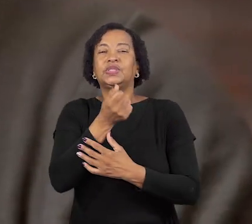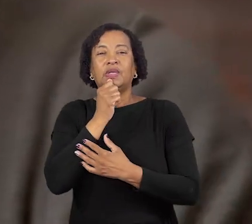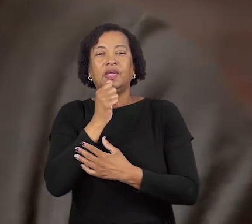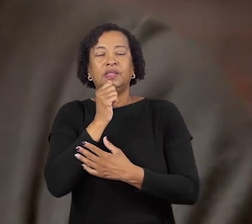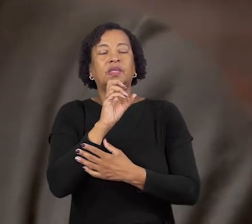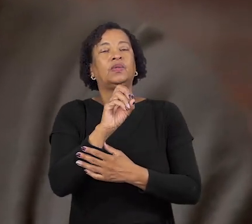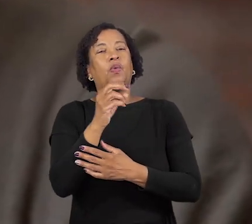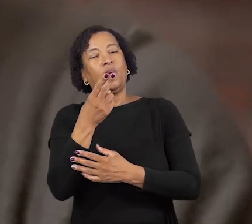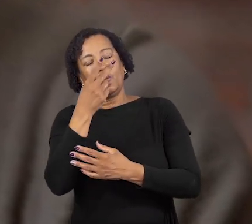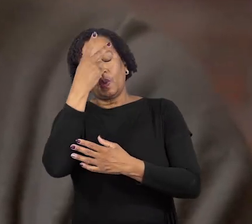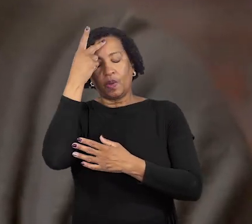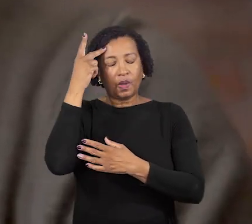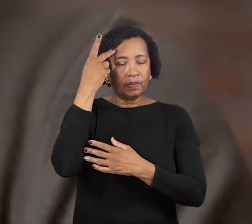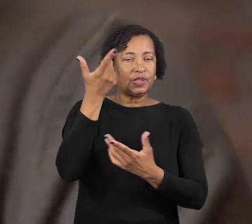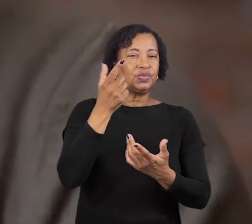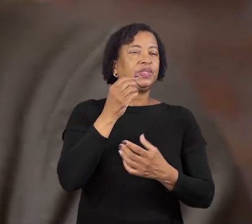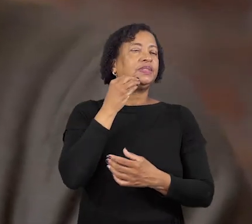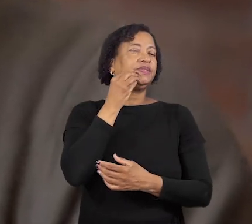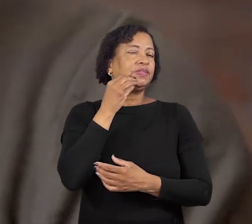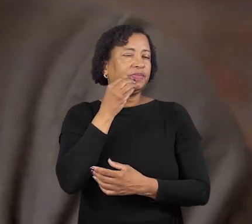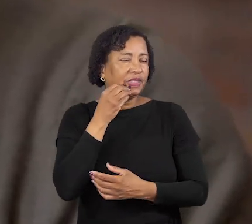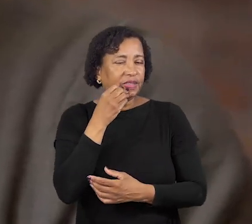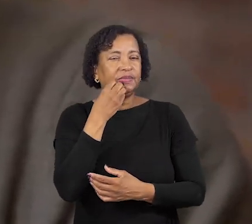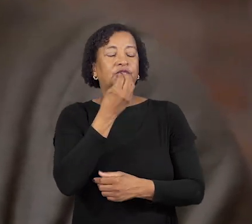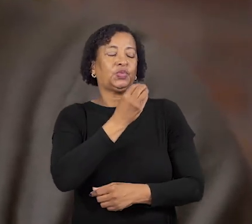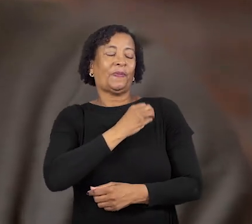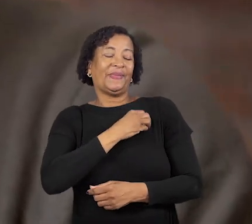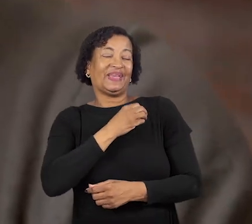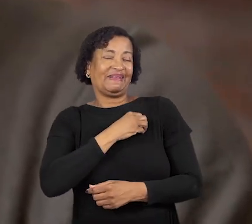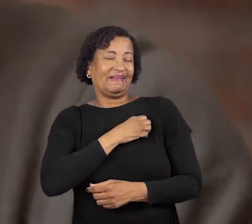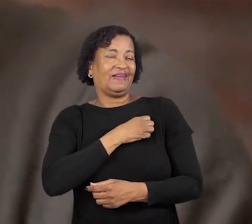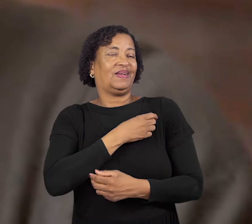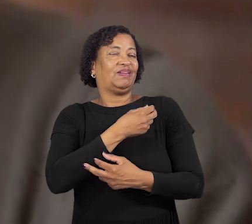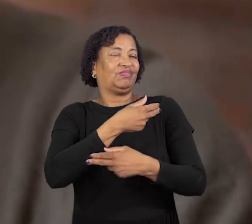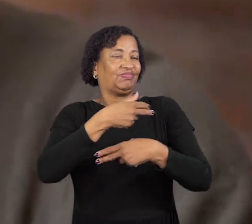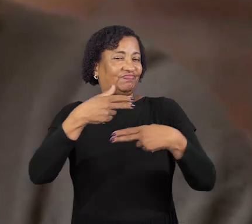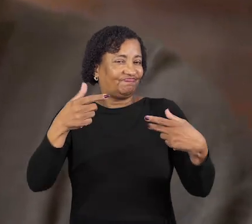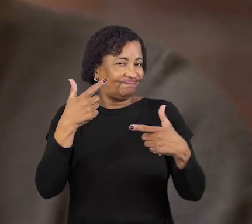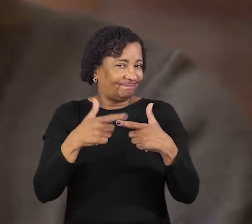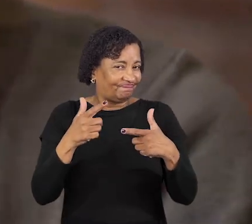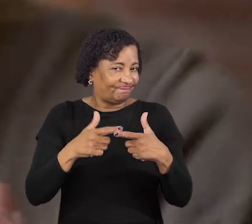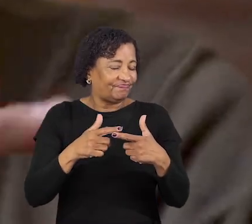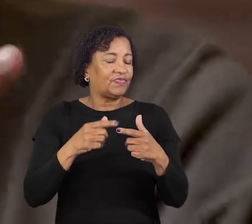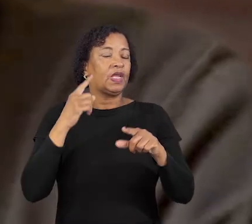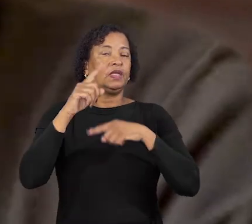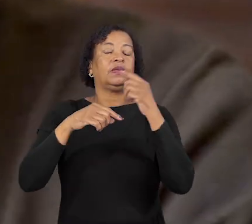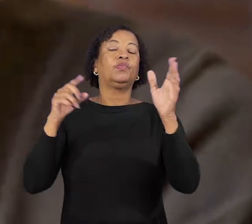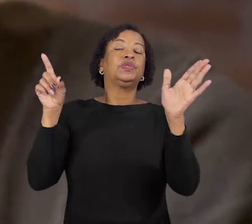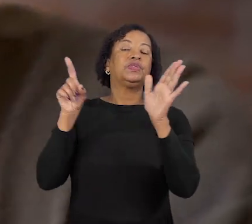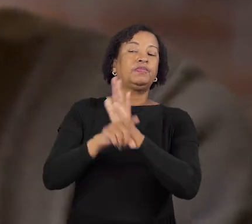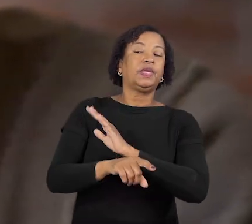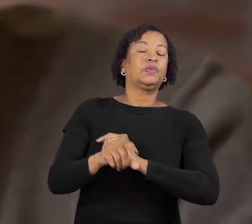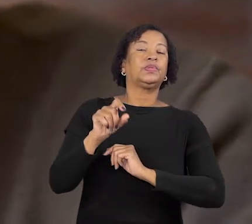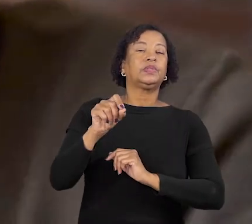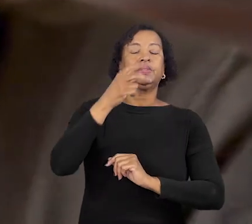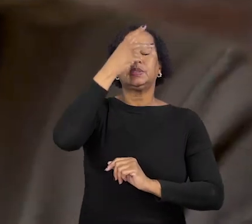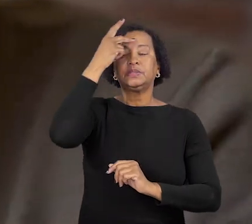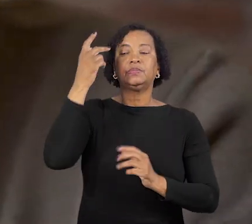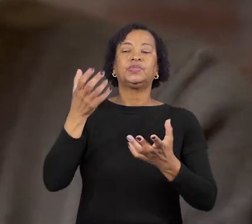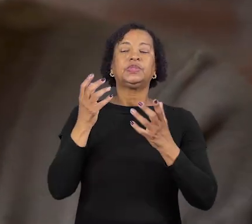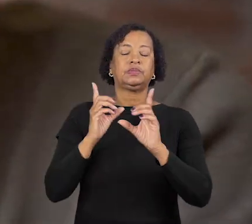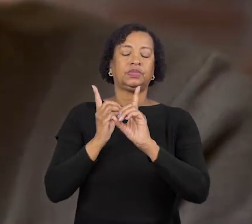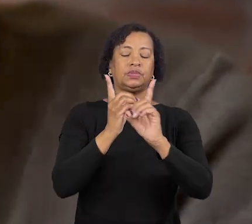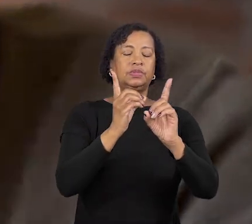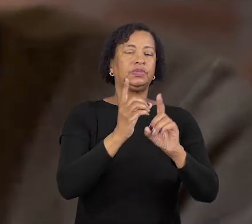alguém que esteja experimentando as consequências negativas do pecado. Depois pergunte o que essa pessoa gostaria que um discípulo de